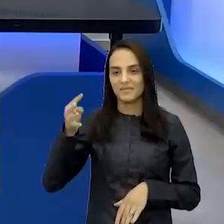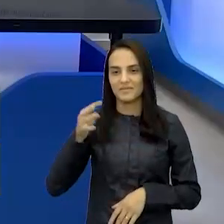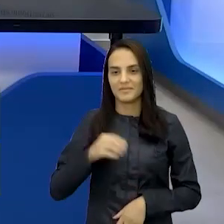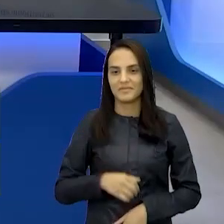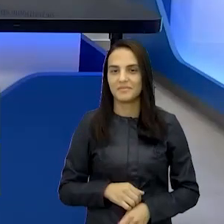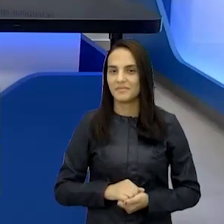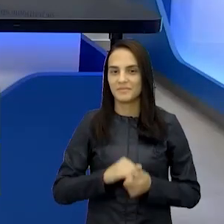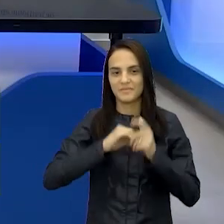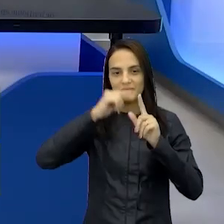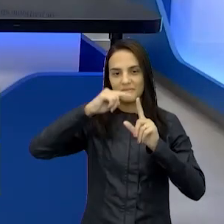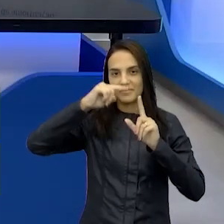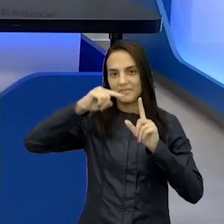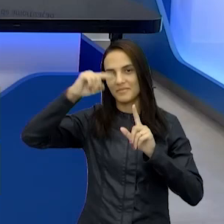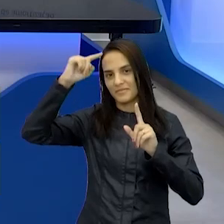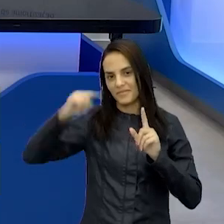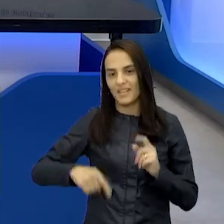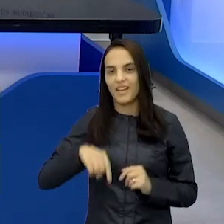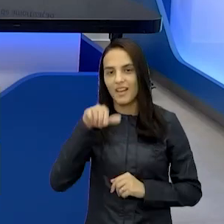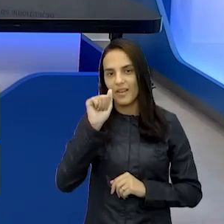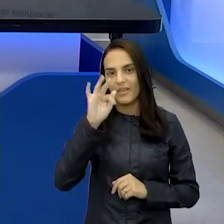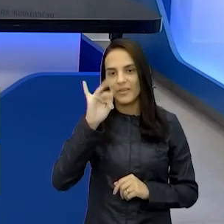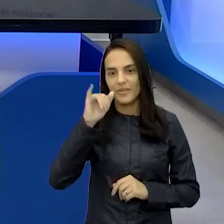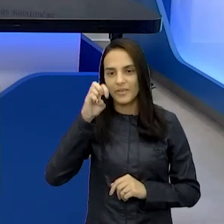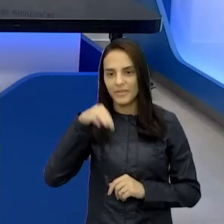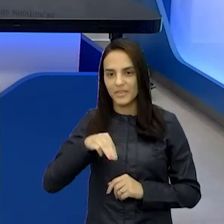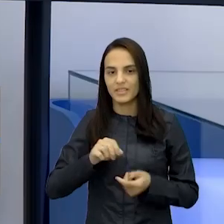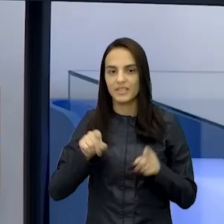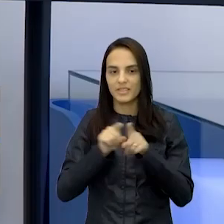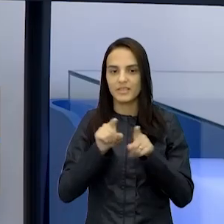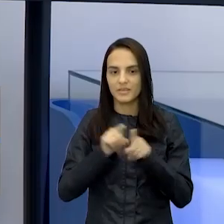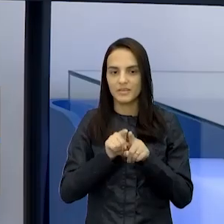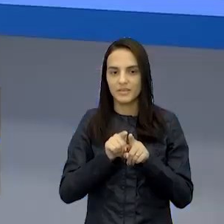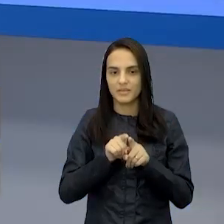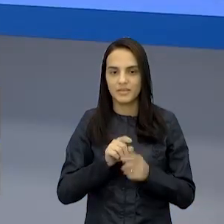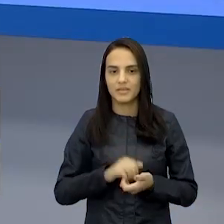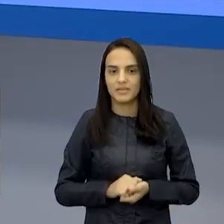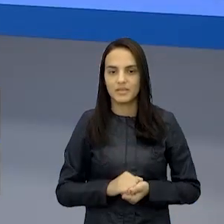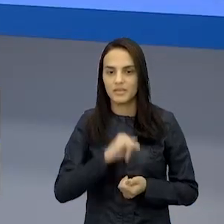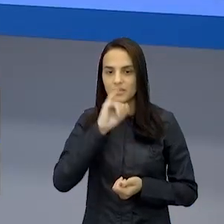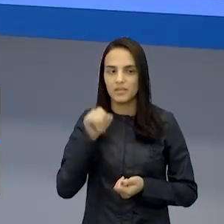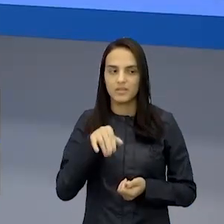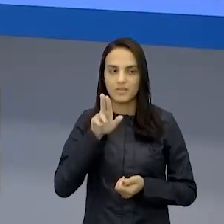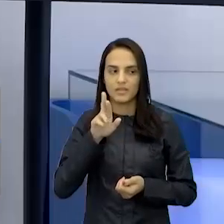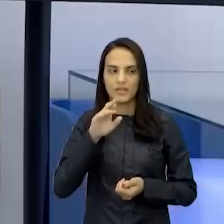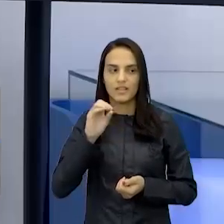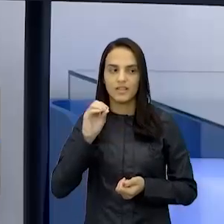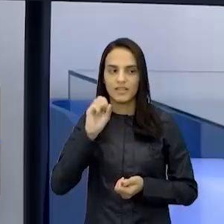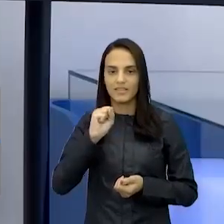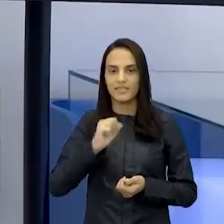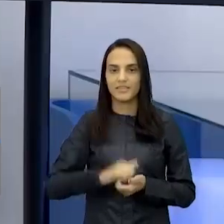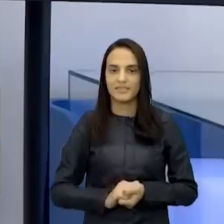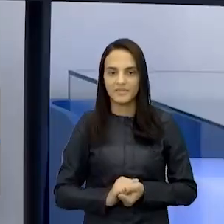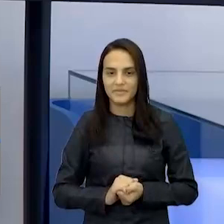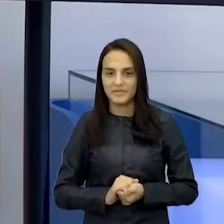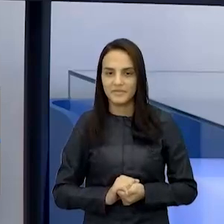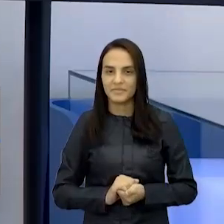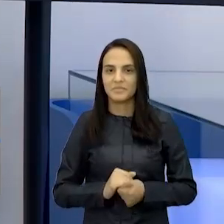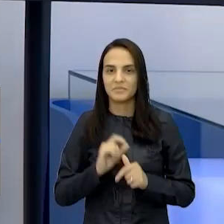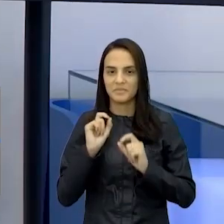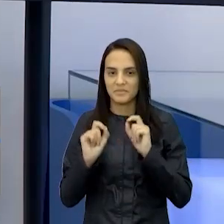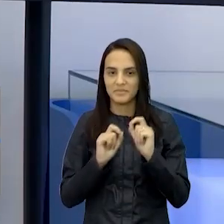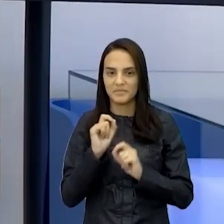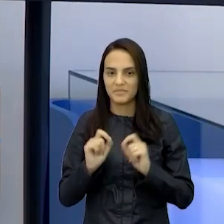fazer gráficos de função afim e função exponencial. Sobre juros simples e juros compostos. Exatamente. Será que eles lembram o que é